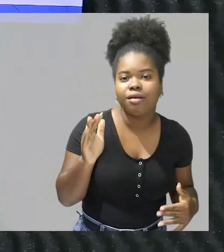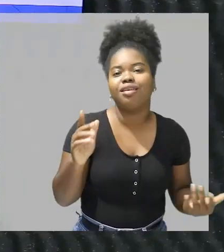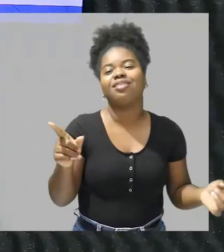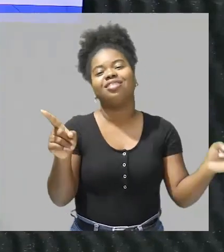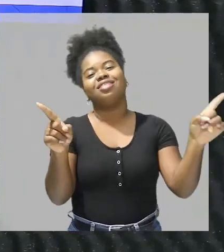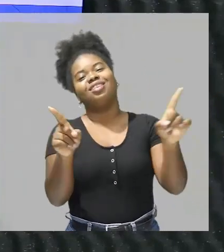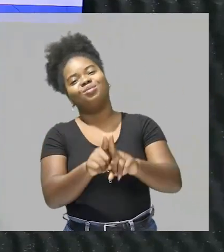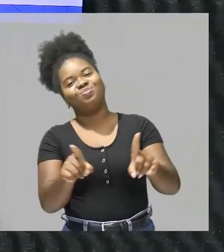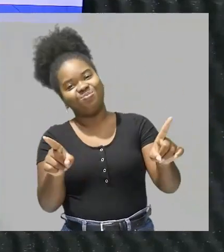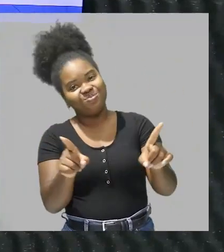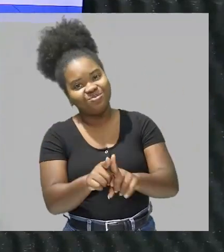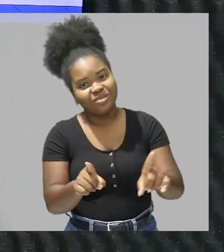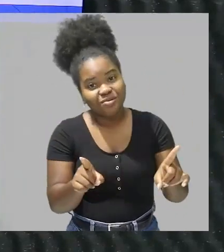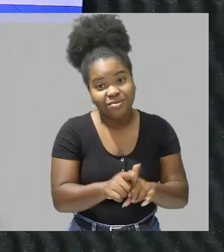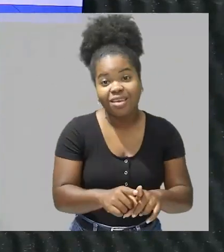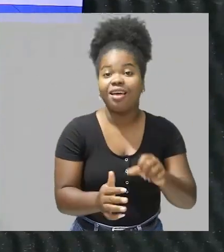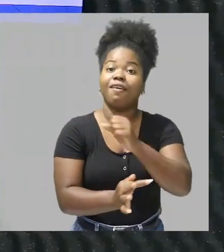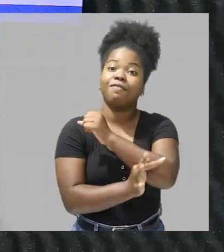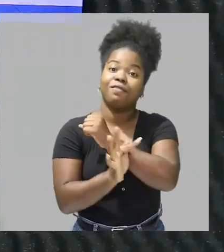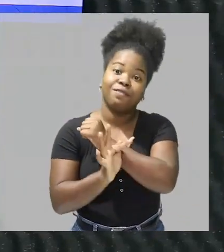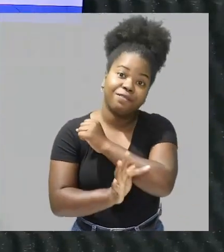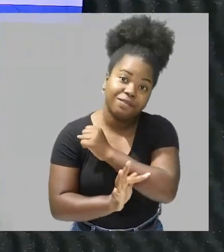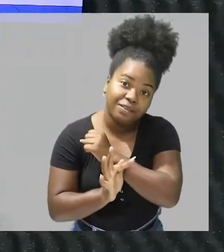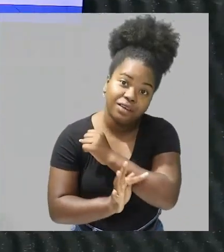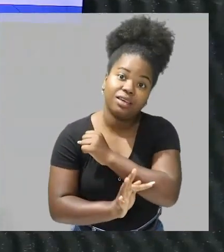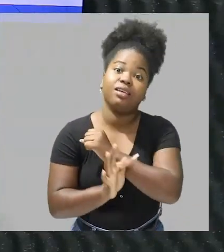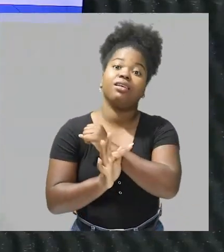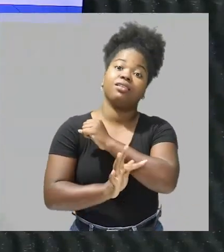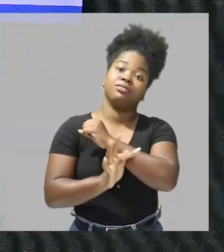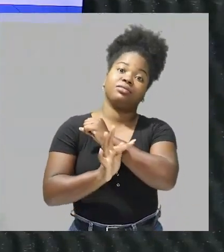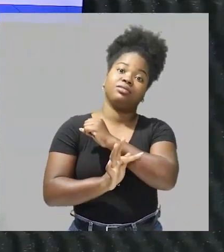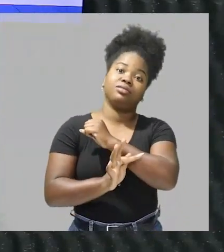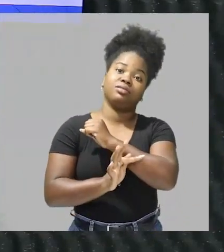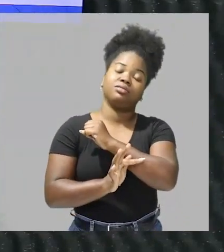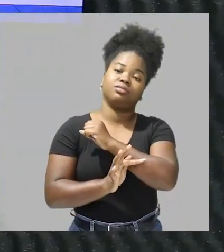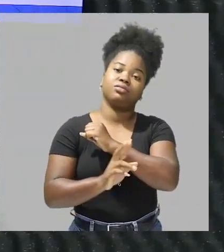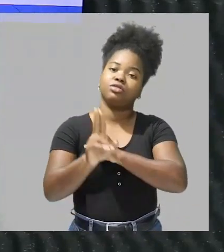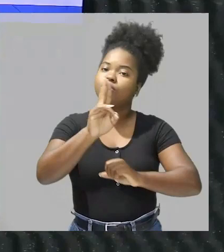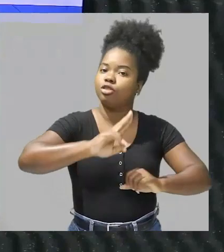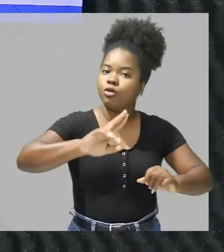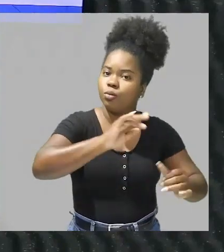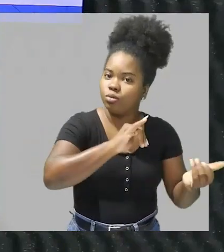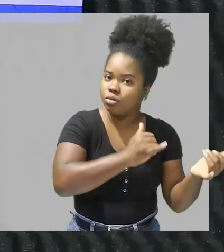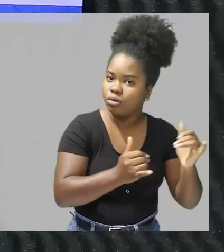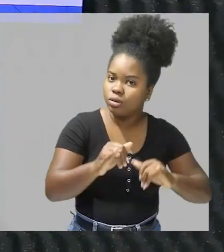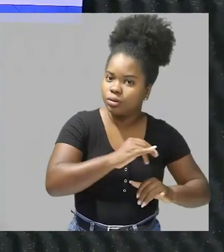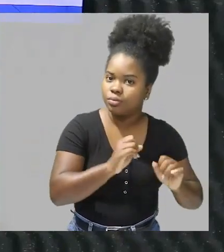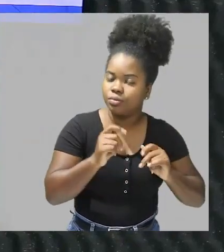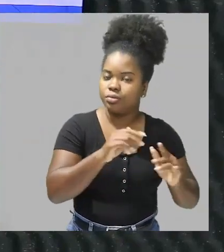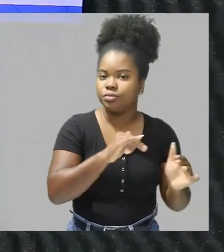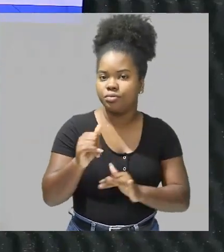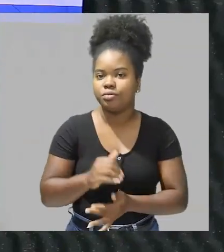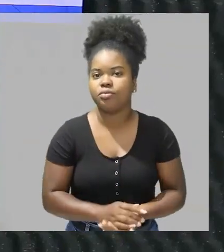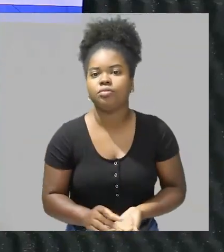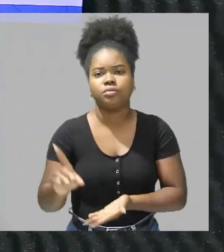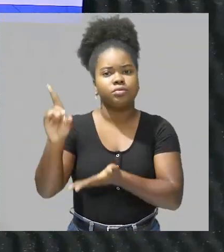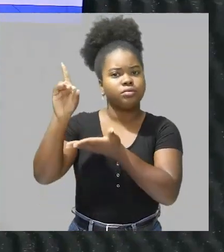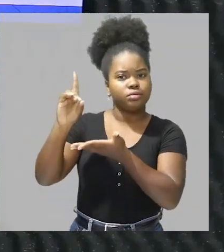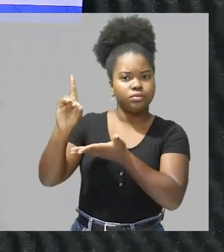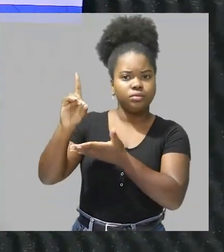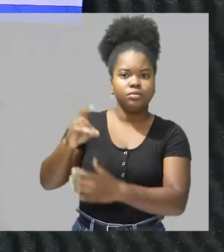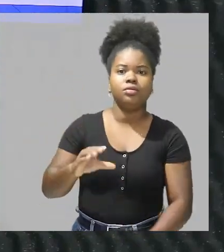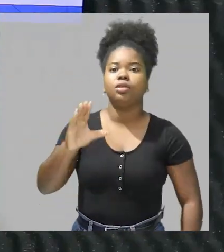é um processo físico eu não utilizo nenhuma substância química show na etapa de